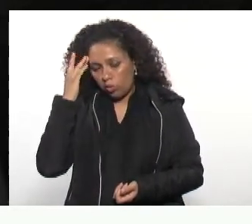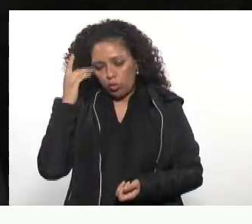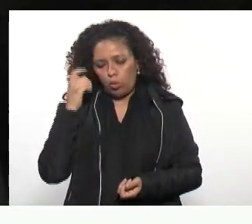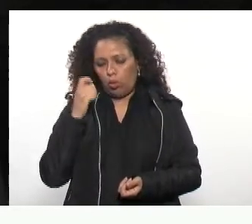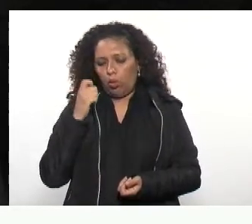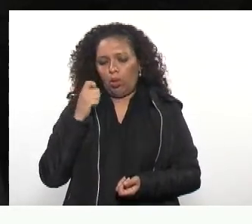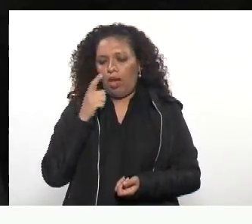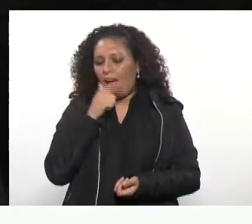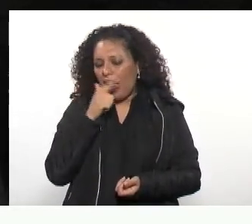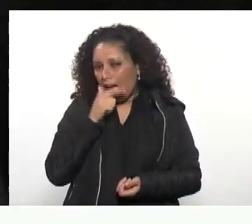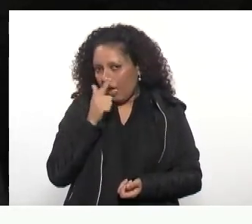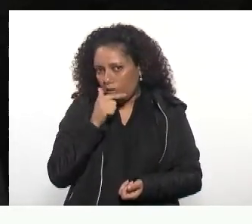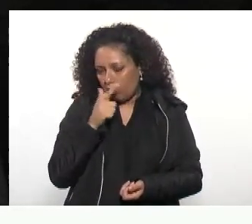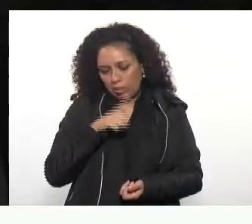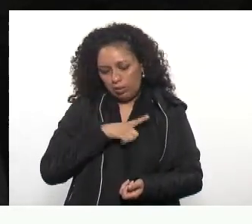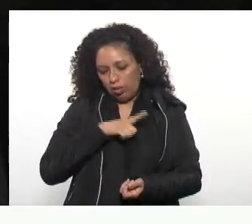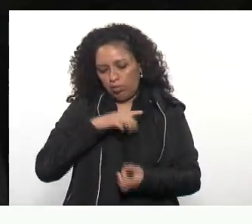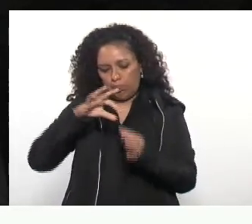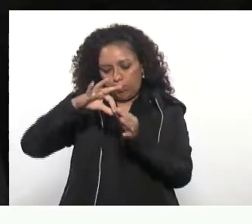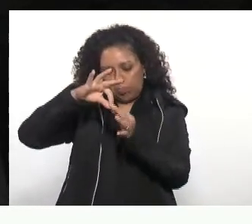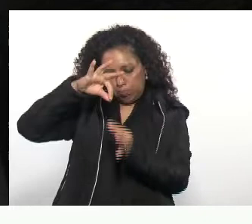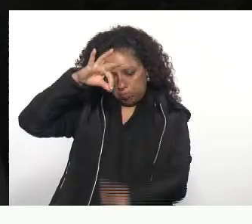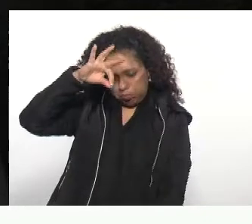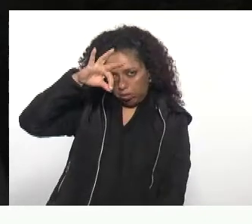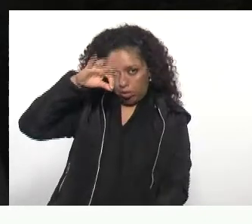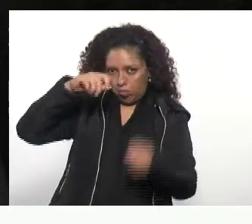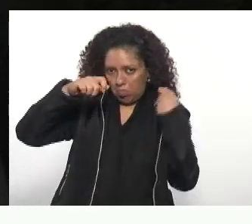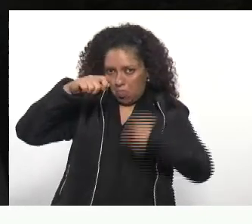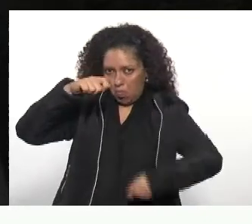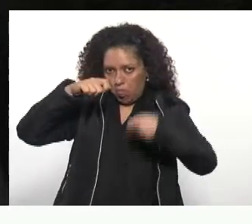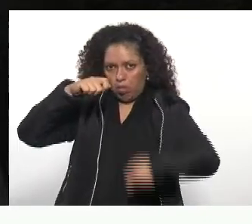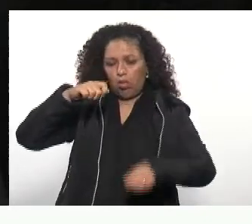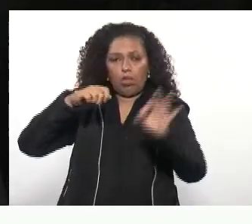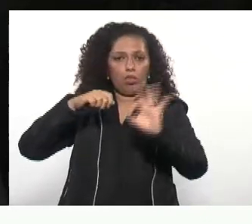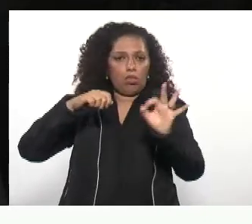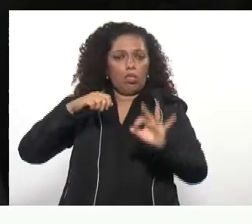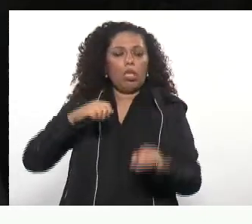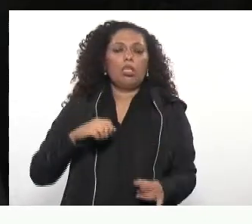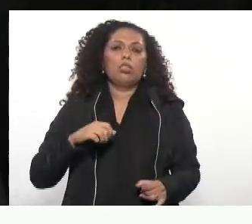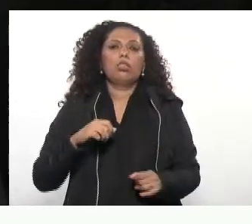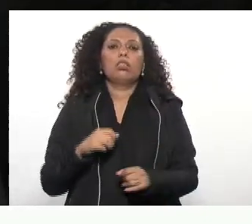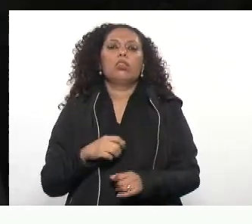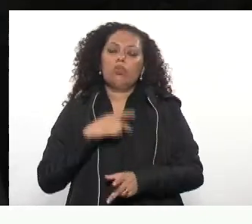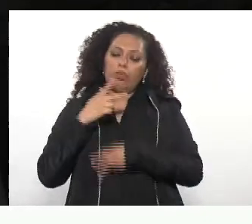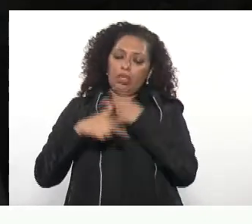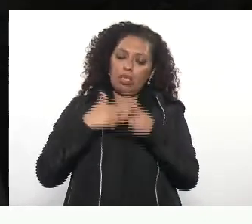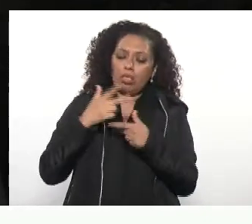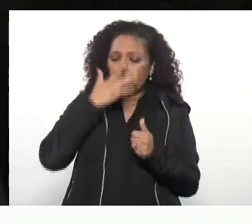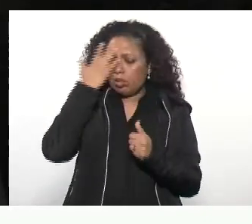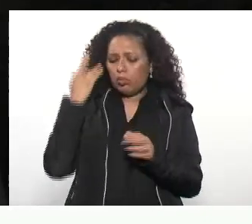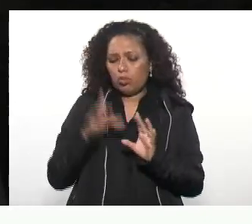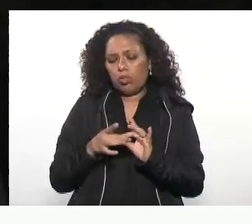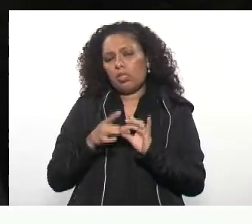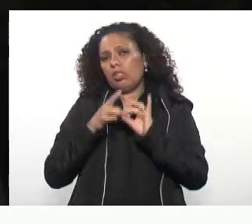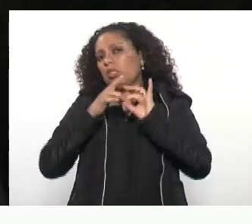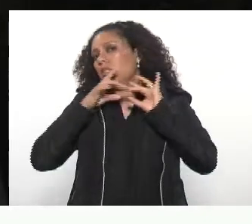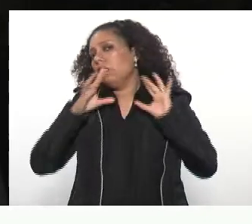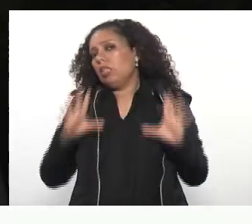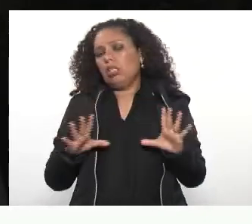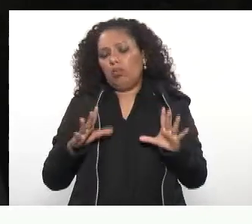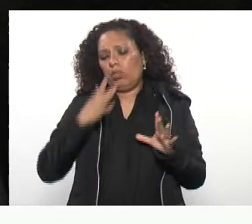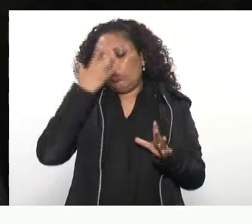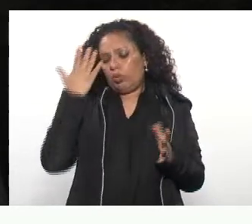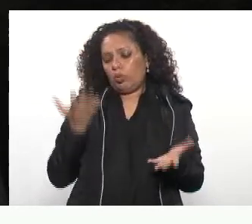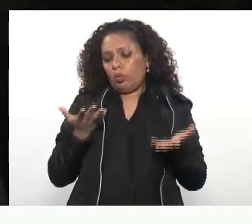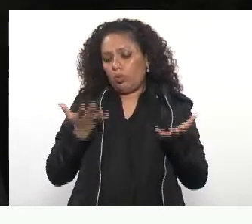Z metros cúbicos, garantindo assim que a pessoa que efetivamente quer